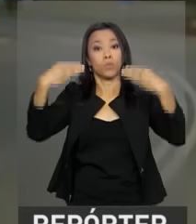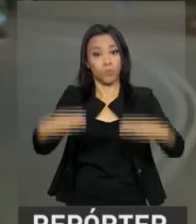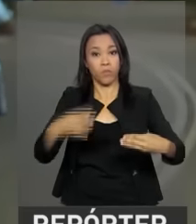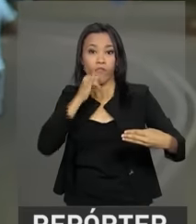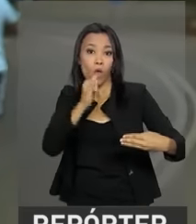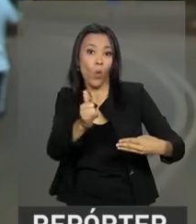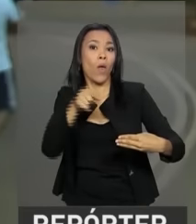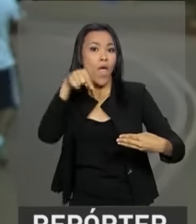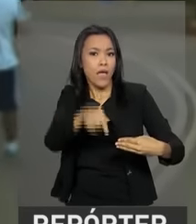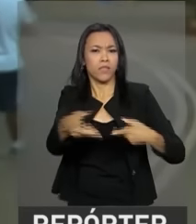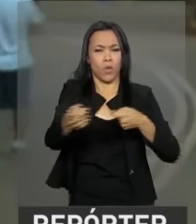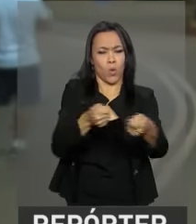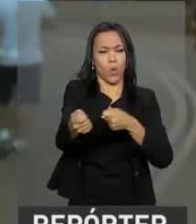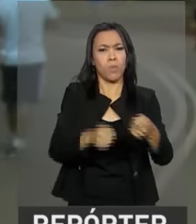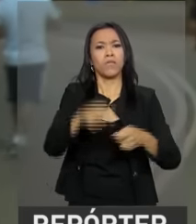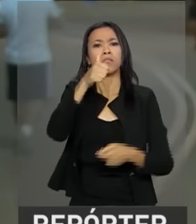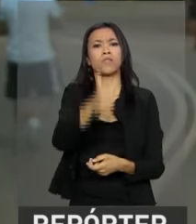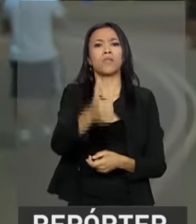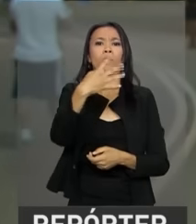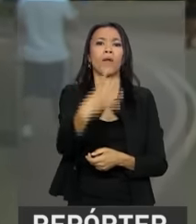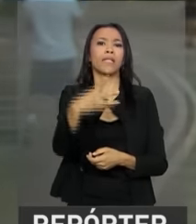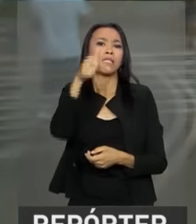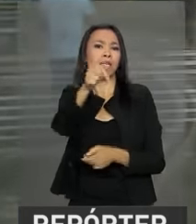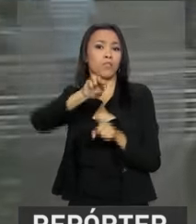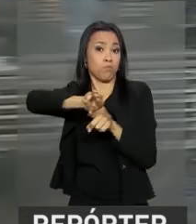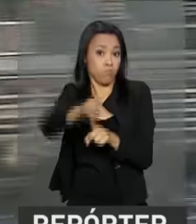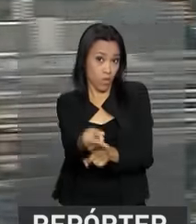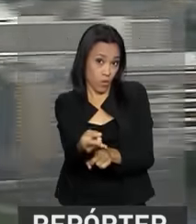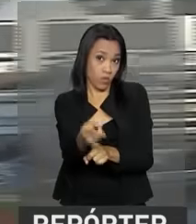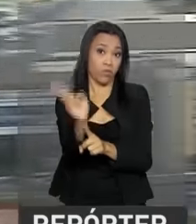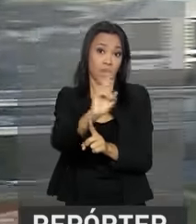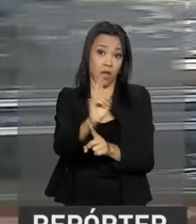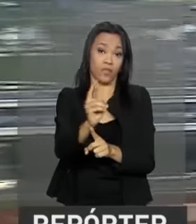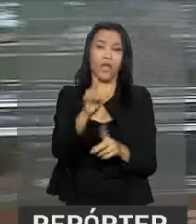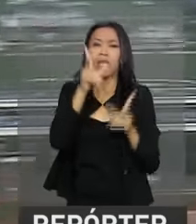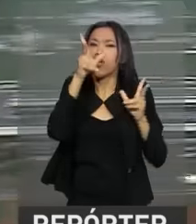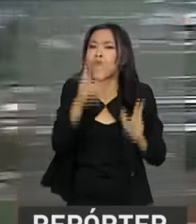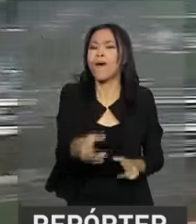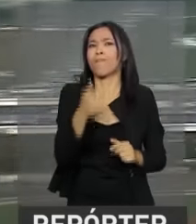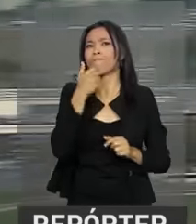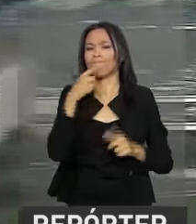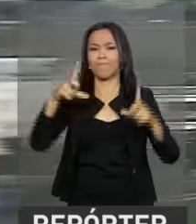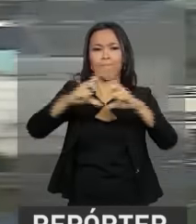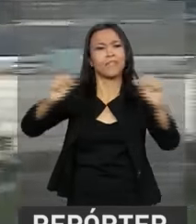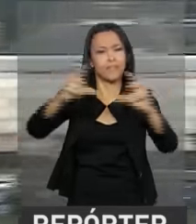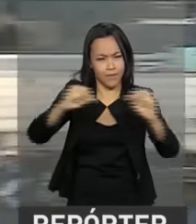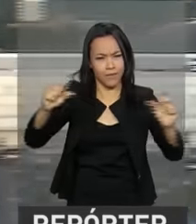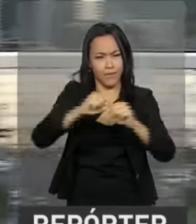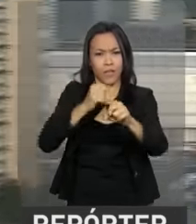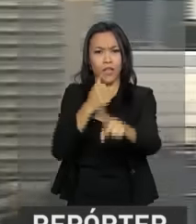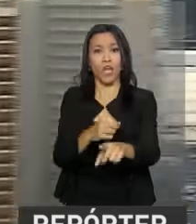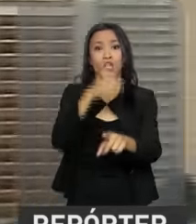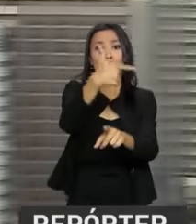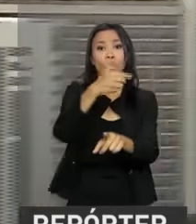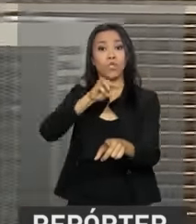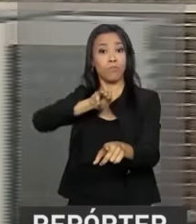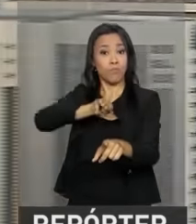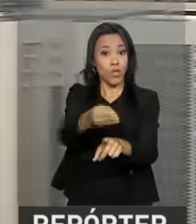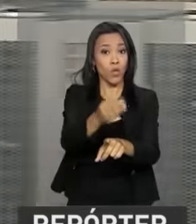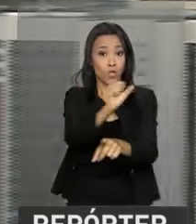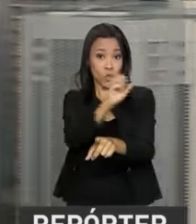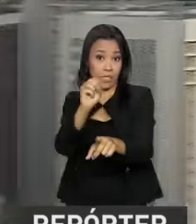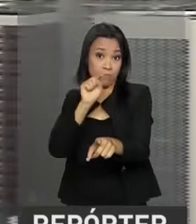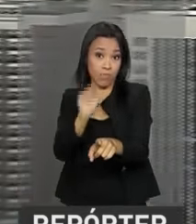economia pode chegar a 147 milhões deais é como se a cidade de Brasília que tem r. 800.000